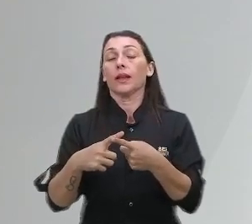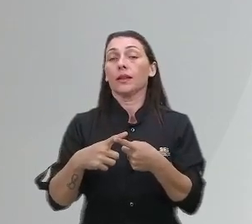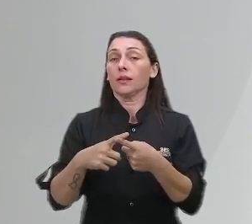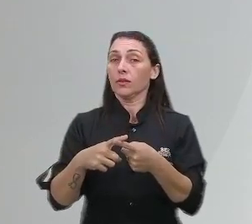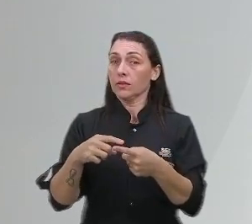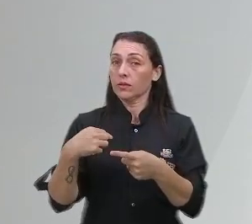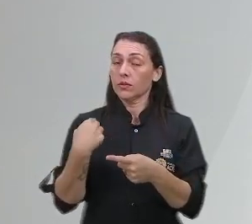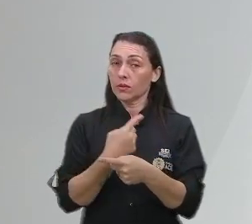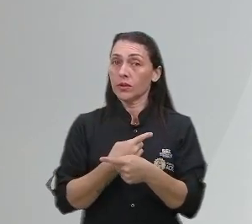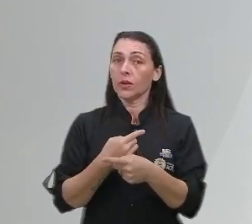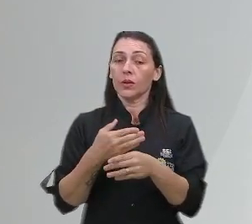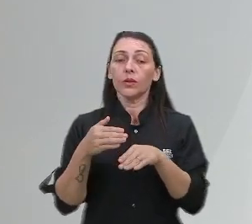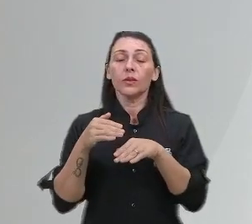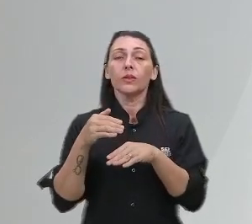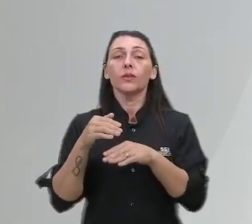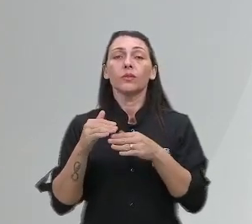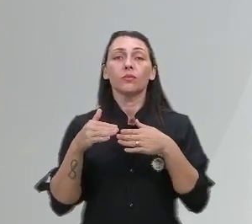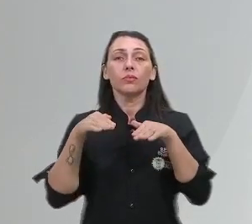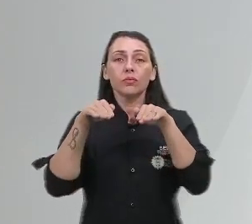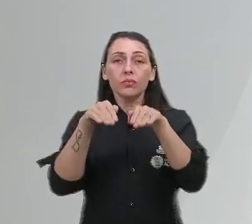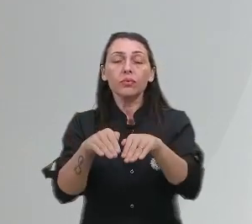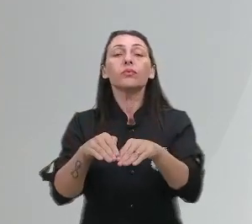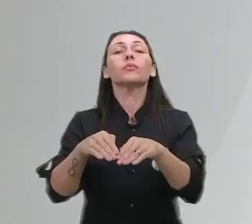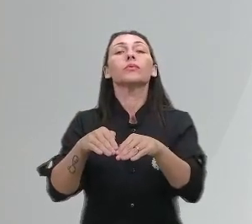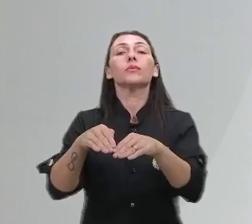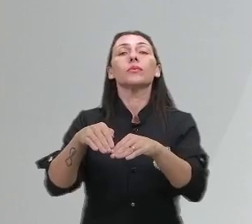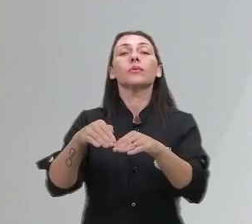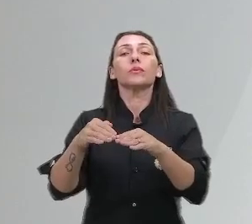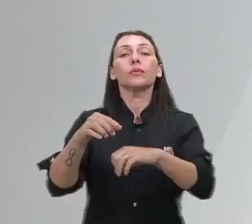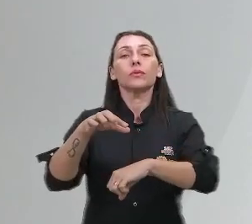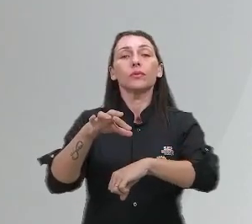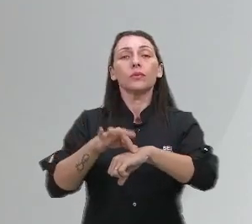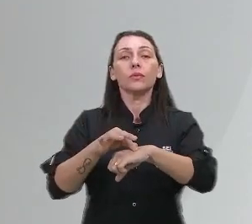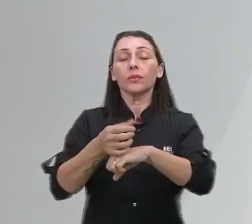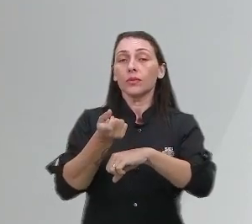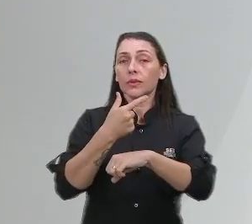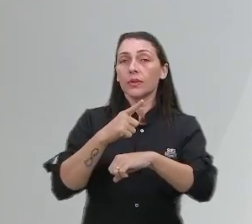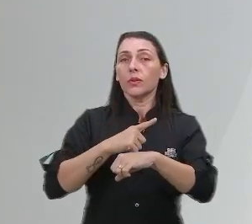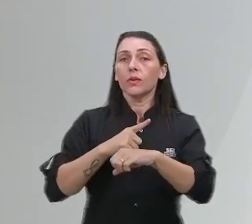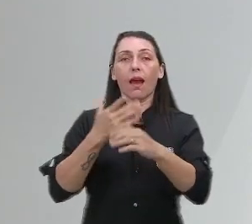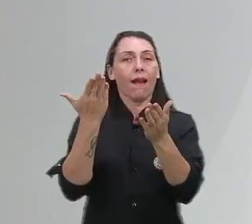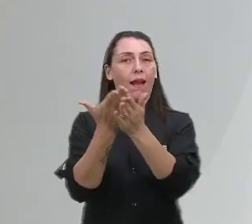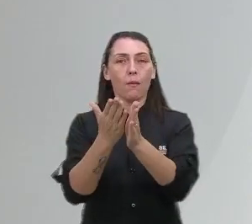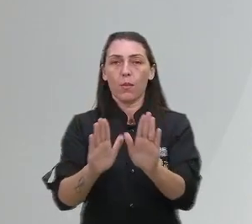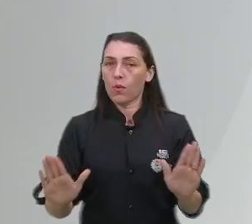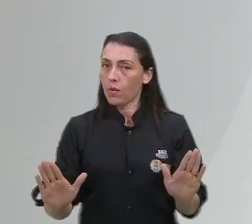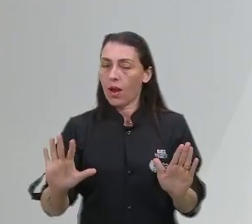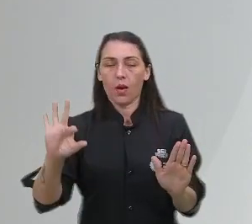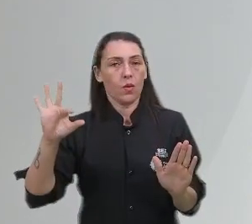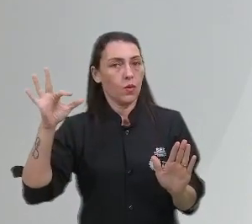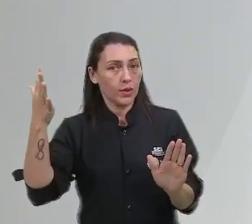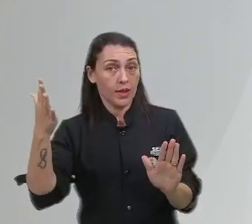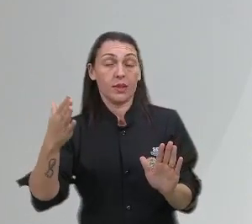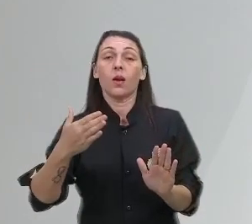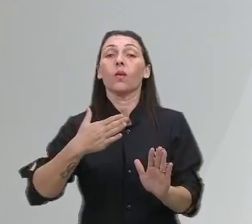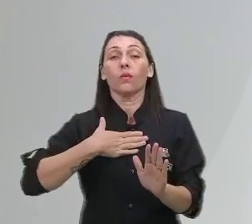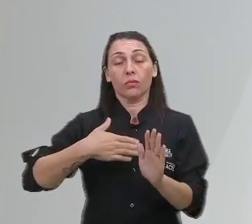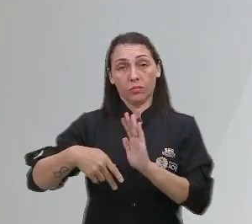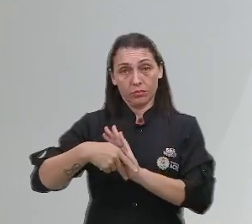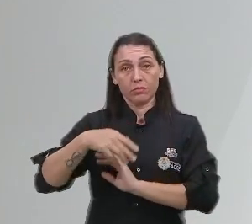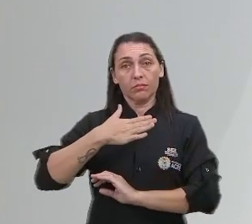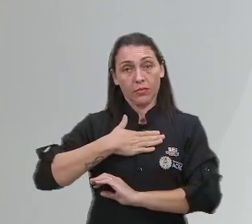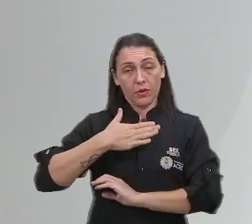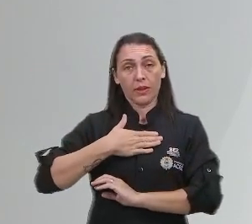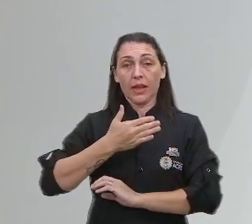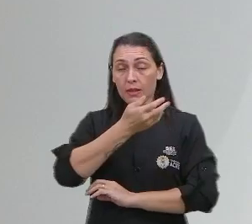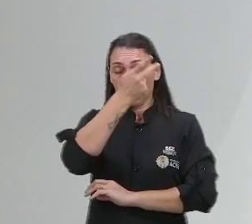vezes, a gente muitas vezes chegava em farmácias e esse produto simplesmente havia se esgotado. Então, aconteceu muito comigo das